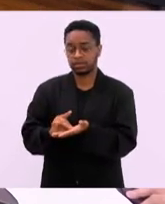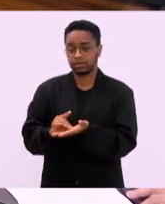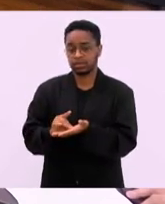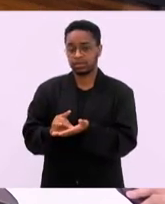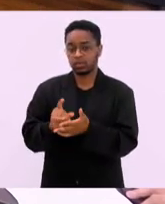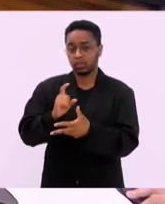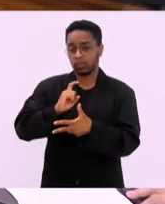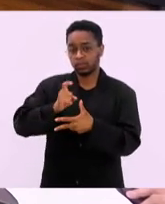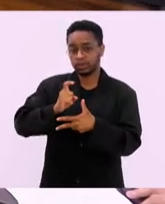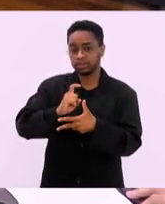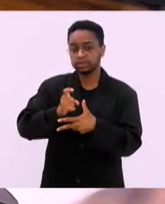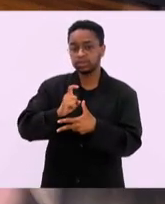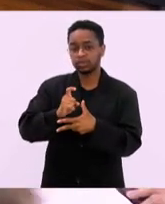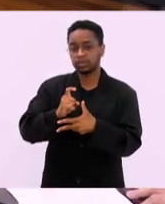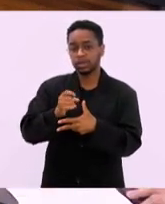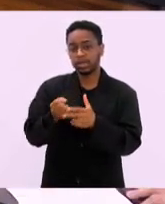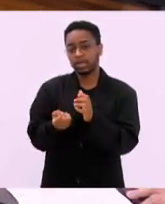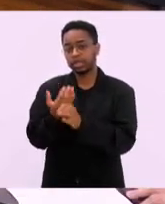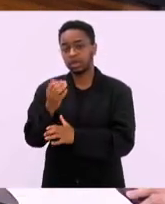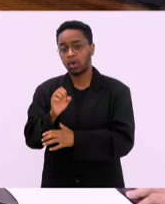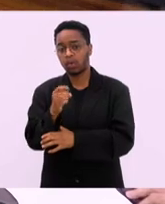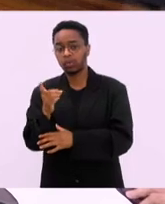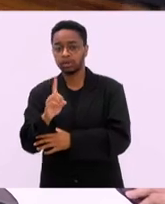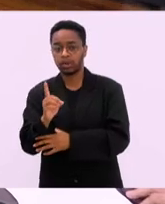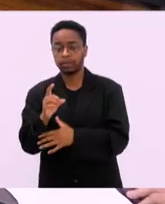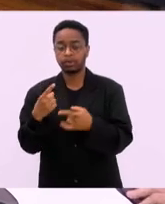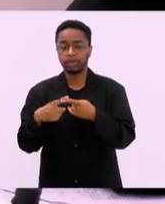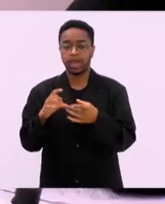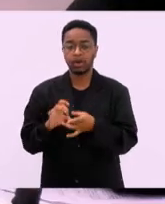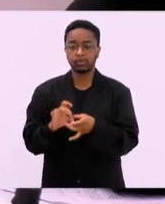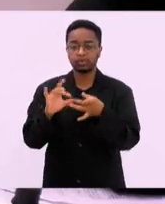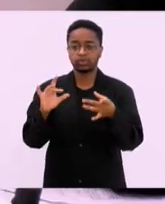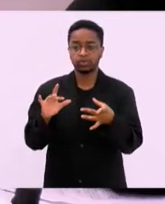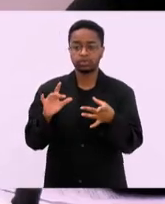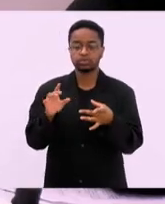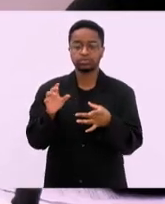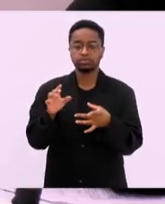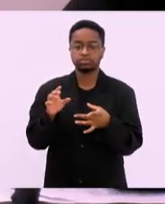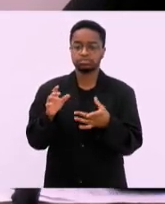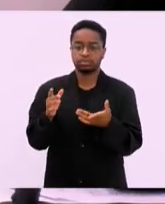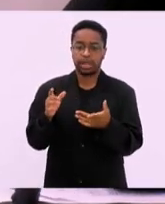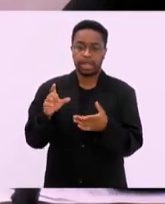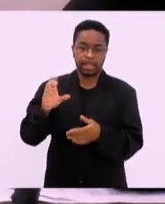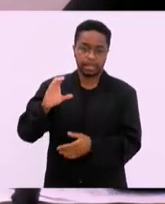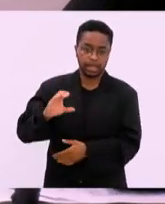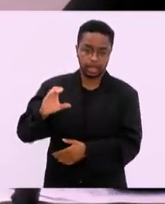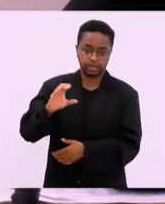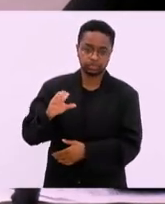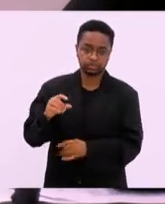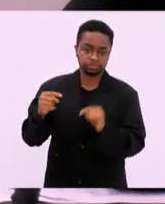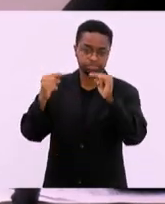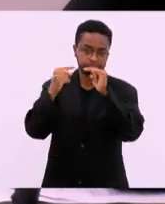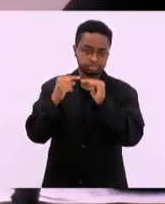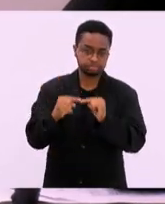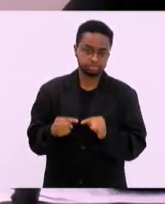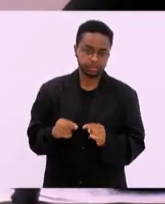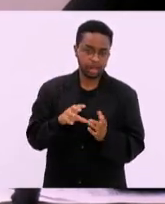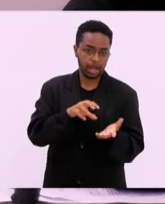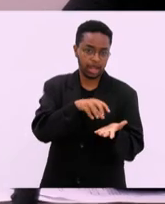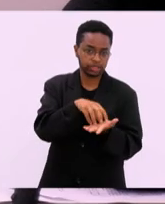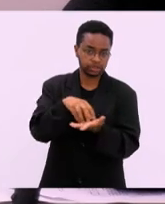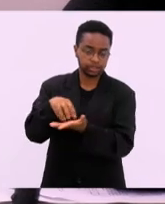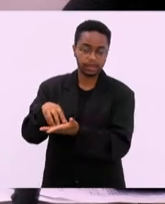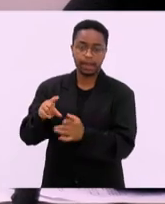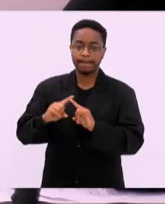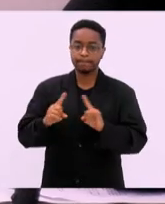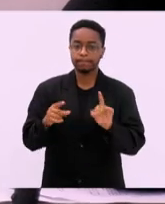o poder Executivo implanta ou não, autoriza abrir uma linha de crédito dentro dos critérios objetivos que tem da AGRIO, etc. E tal. O